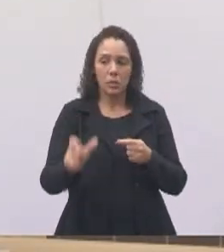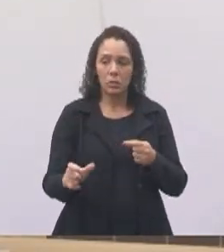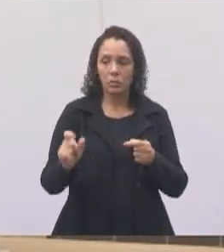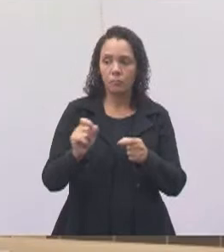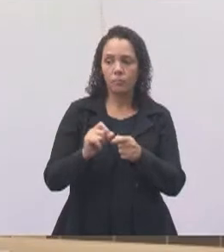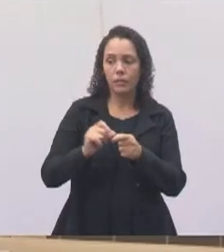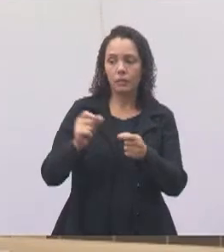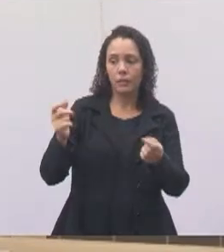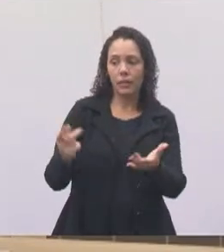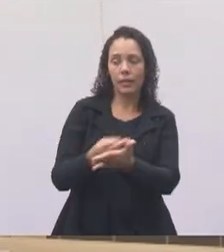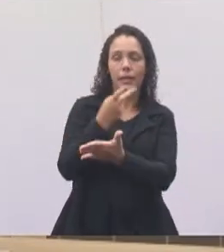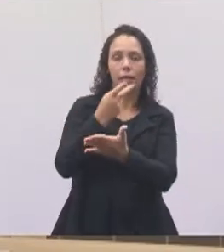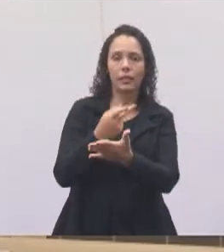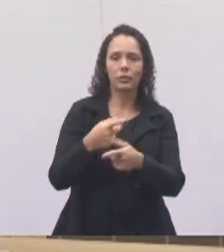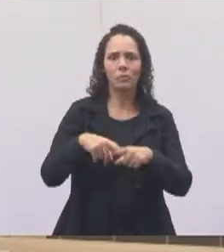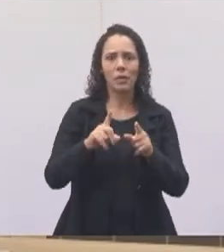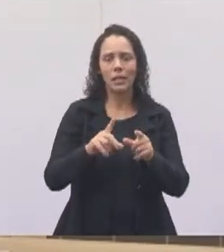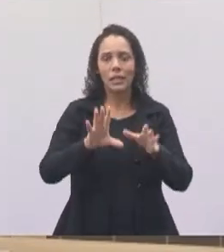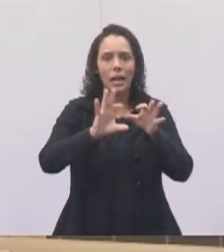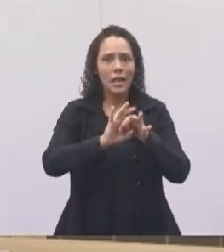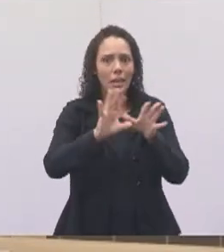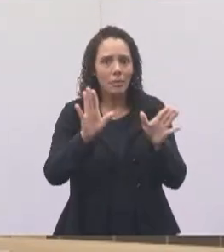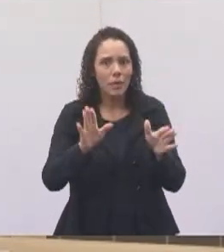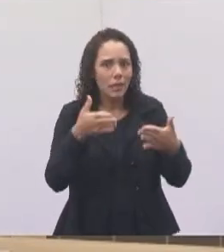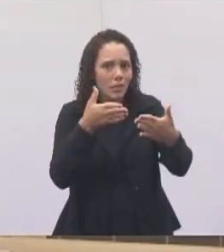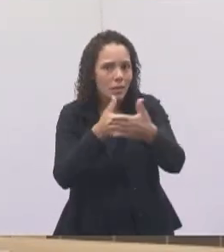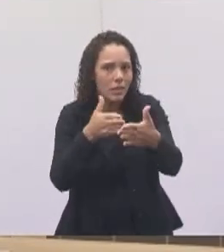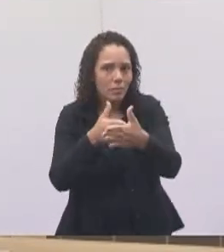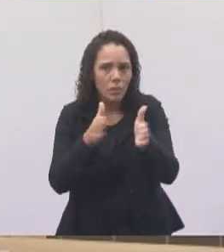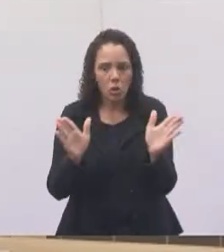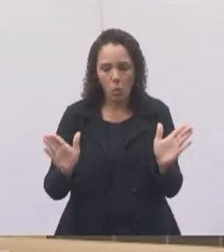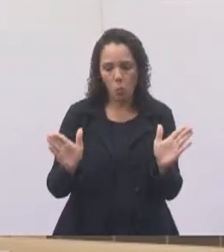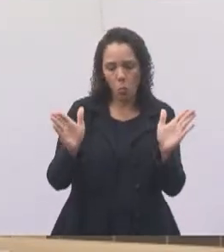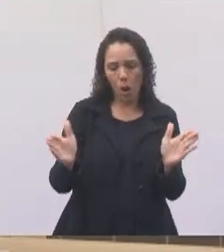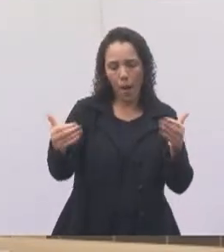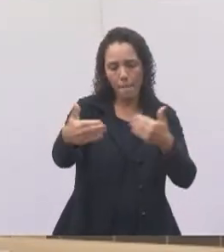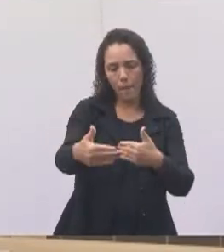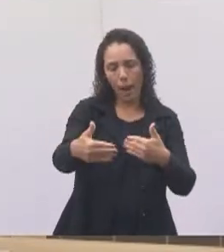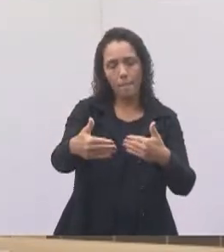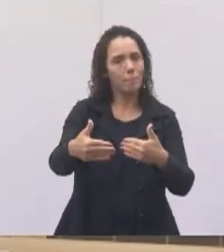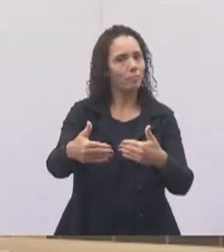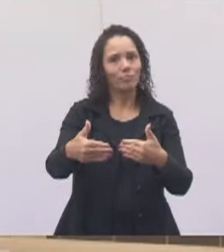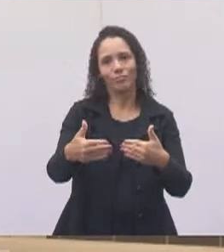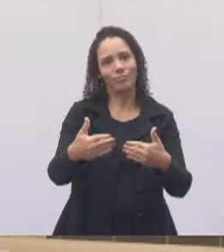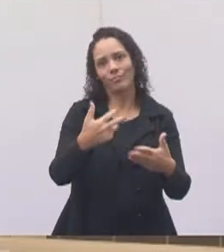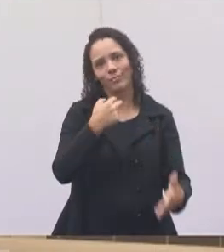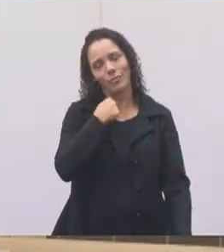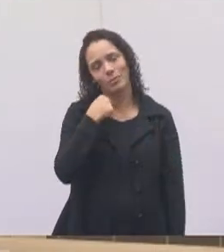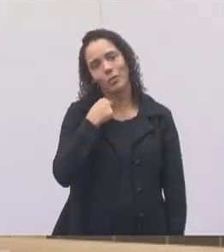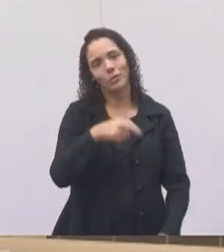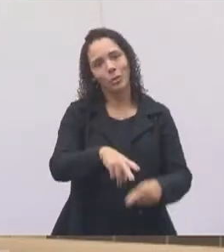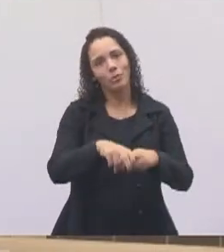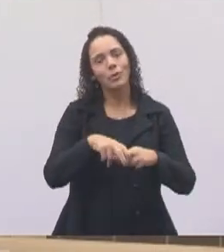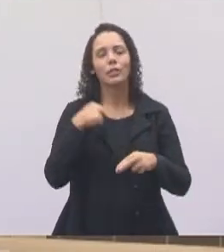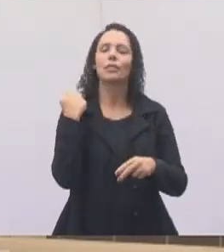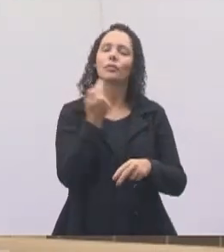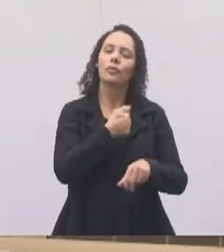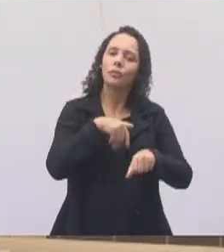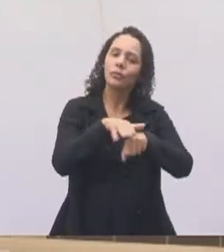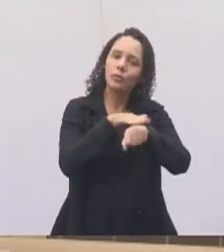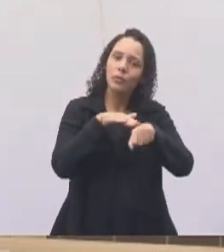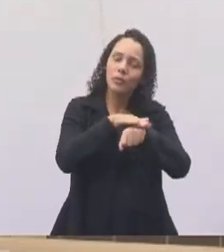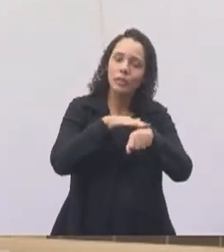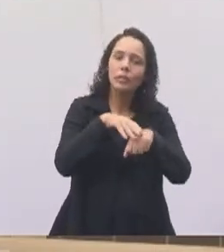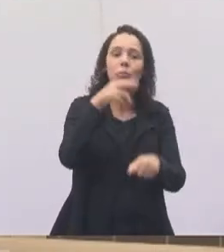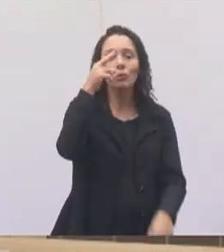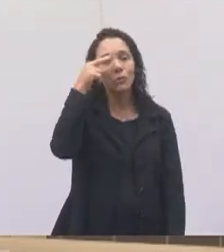você limitar a liberdade não pode. Então, nesse sentido que a gente tentou contribuir, conversando com o vereador Roninha,